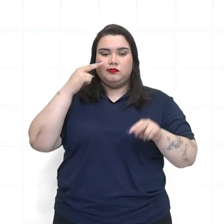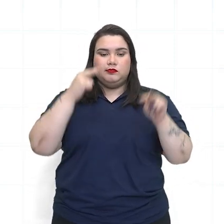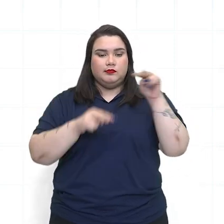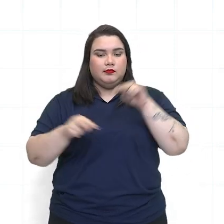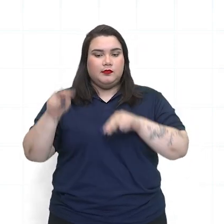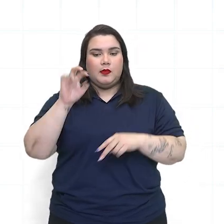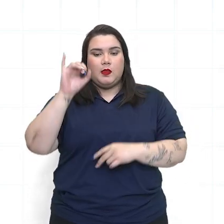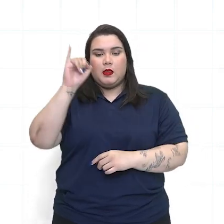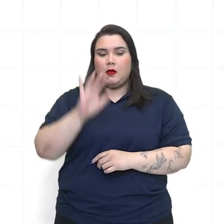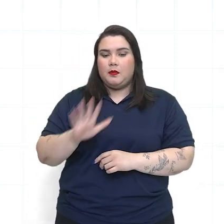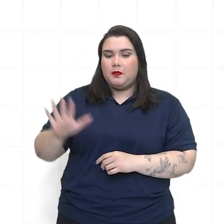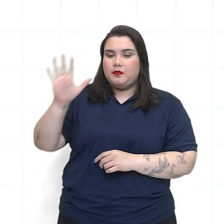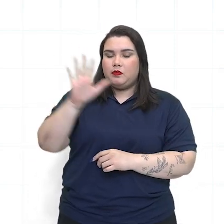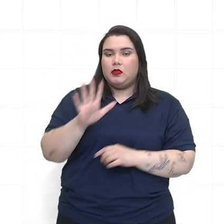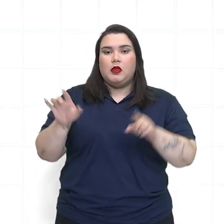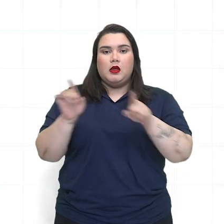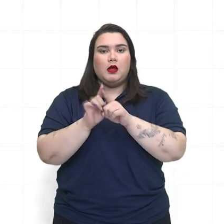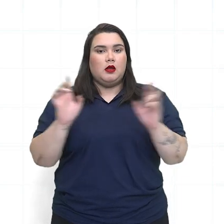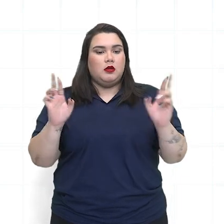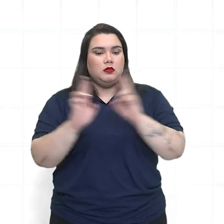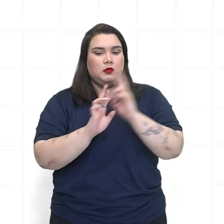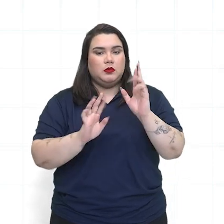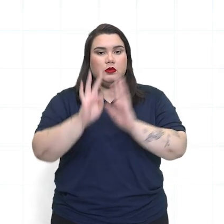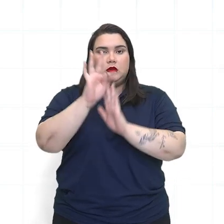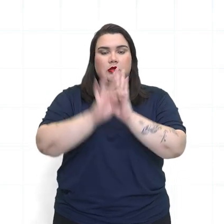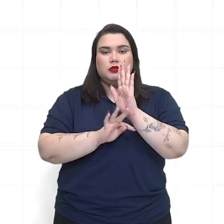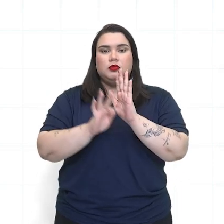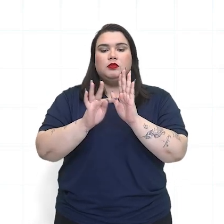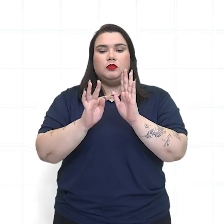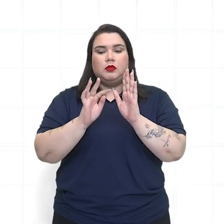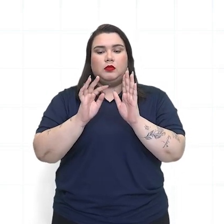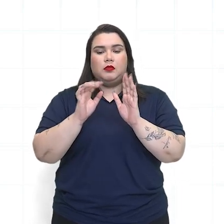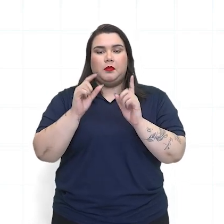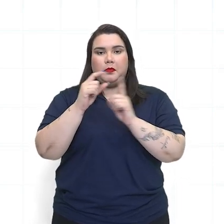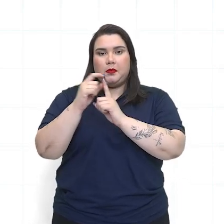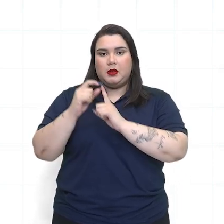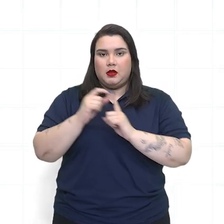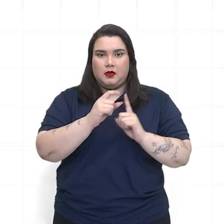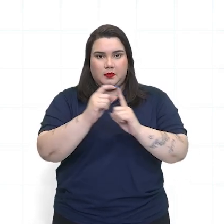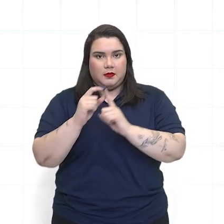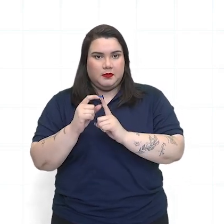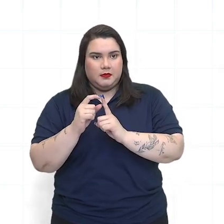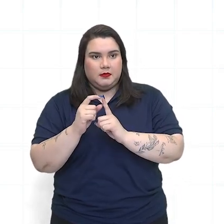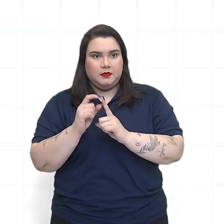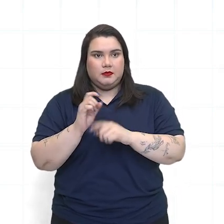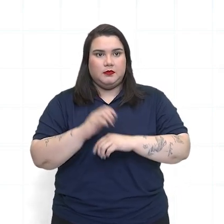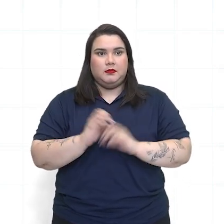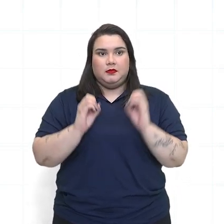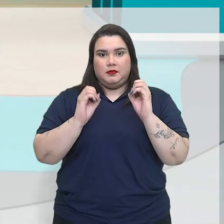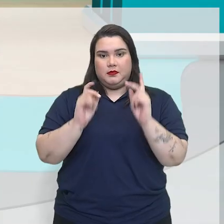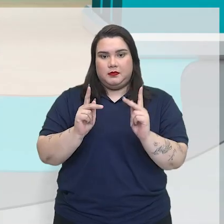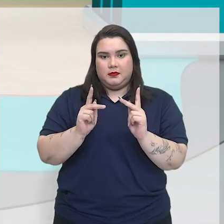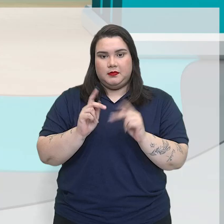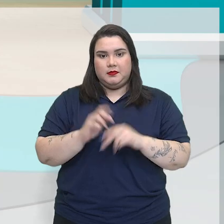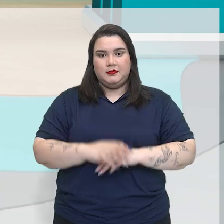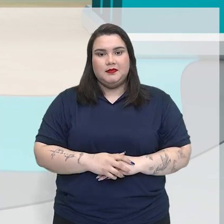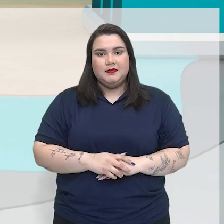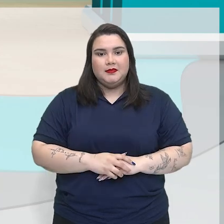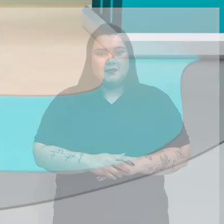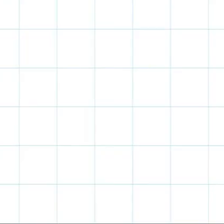gráficos espaciais, imagens e relação com o tempo verbal. Bora para a nossa